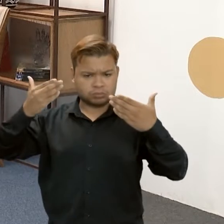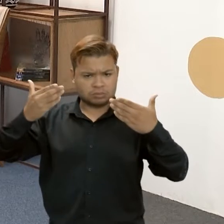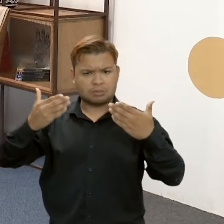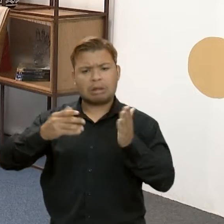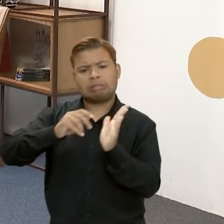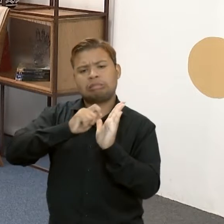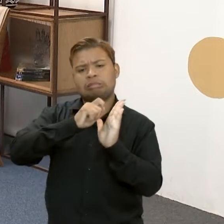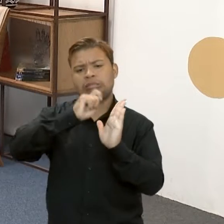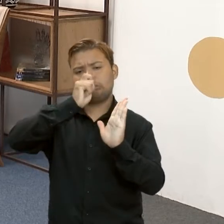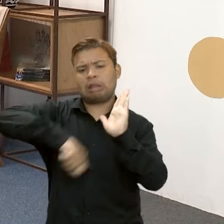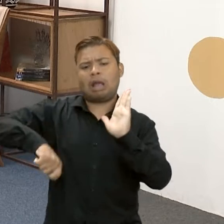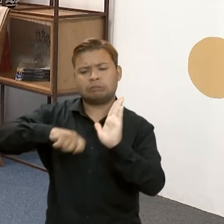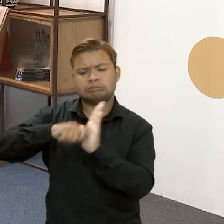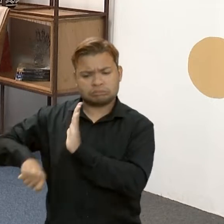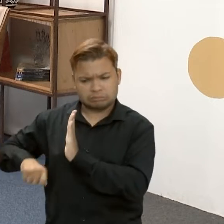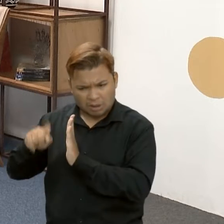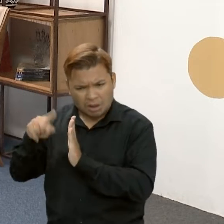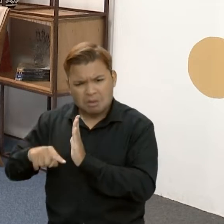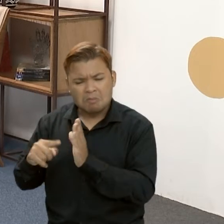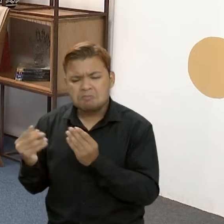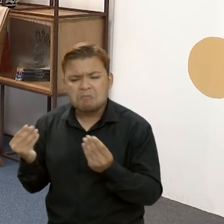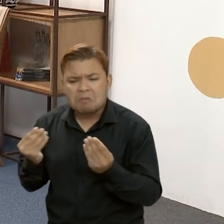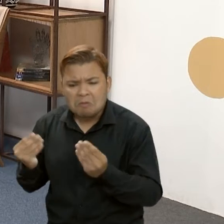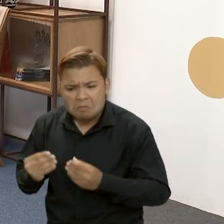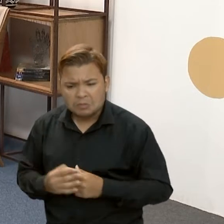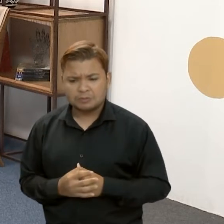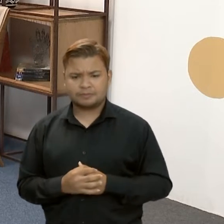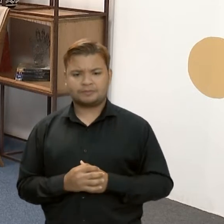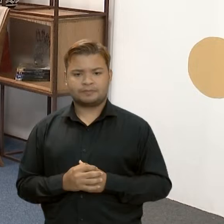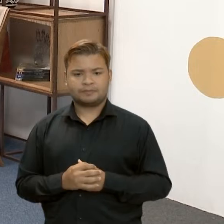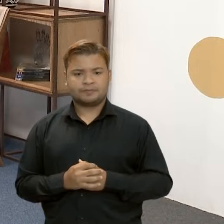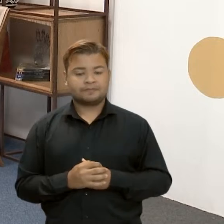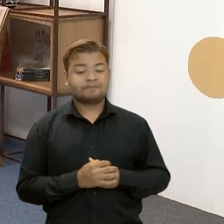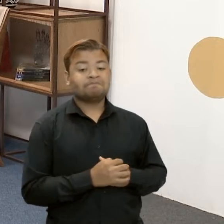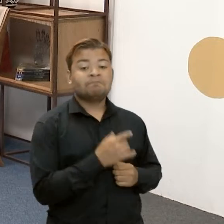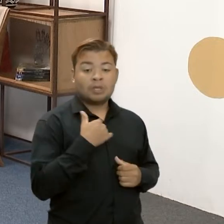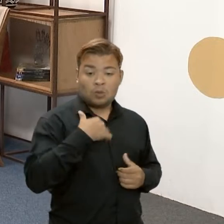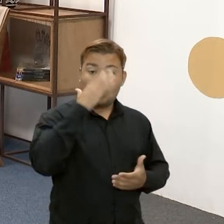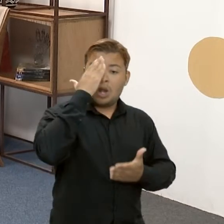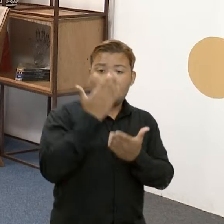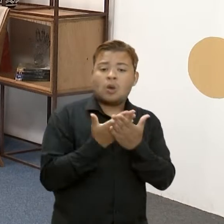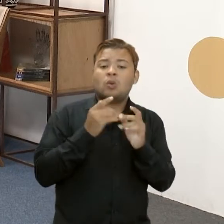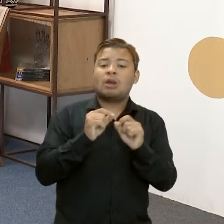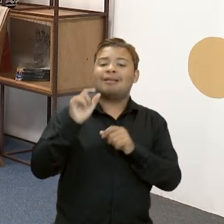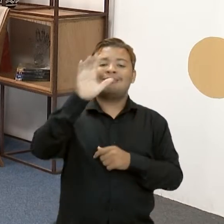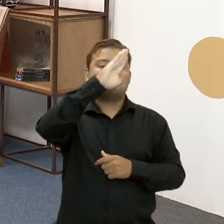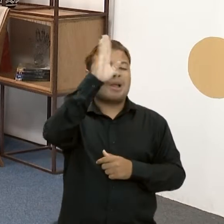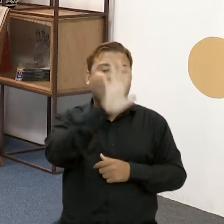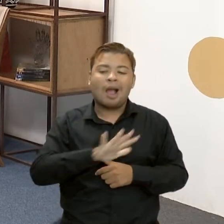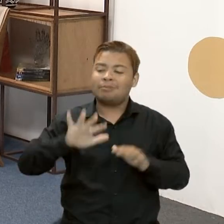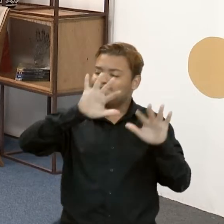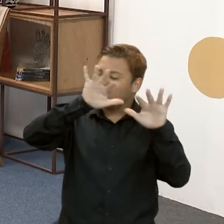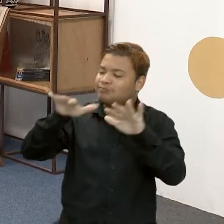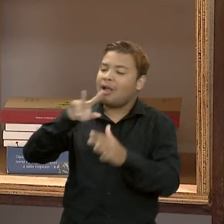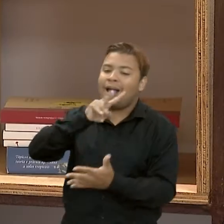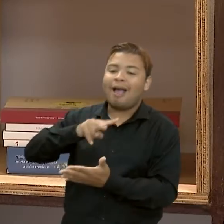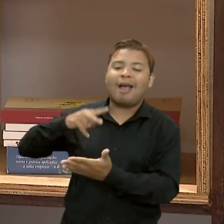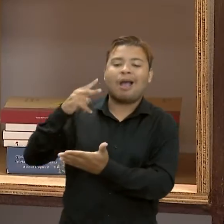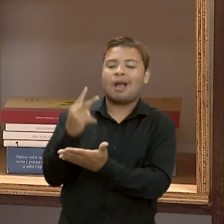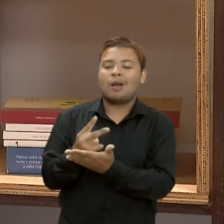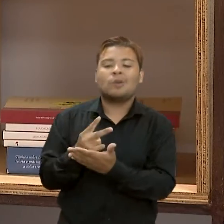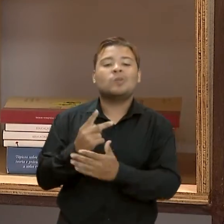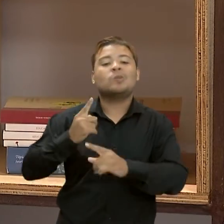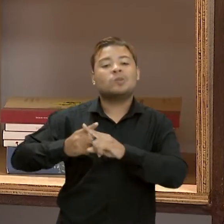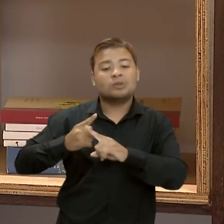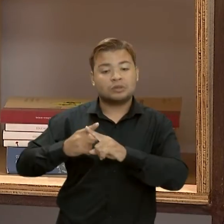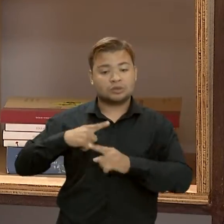textos? Eu acredito que esse reconhecimento nacional, primeiro ele vem com a